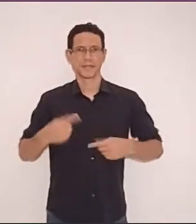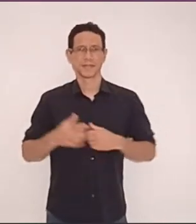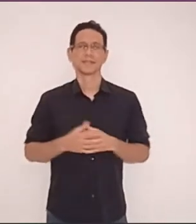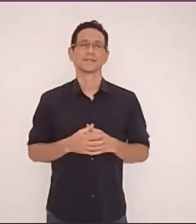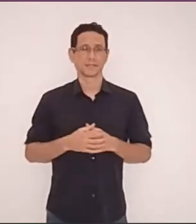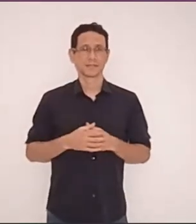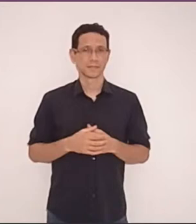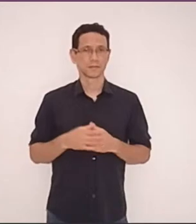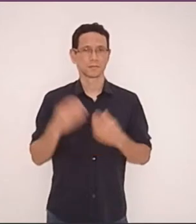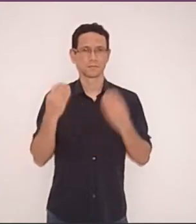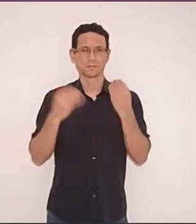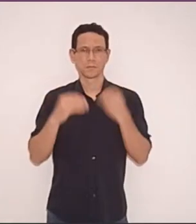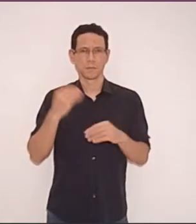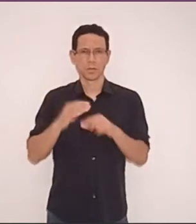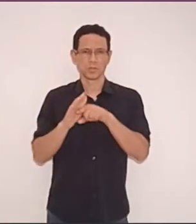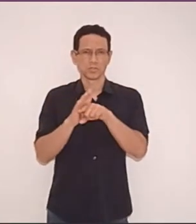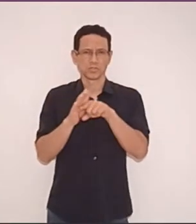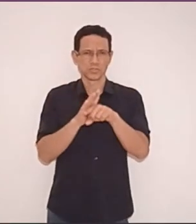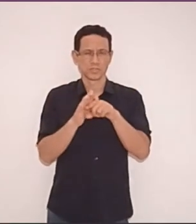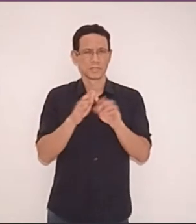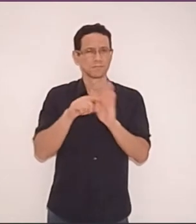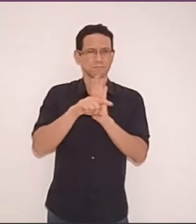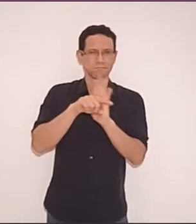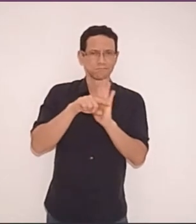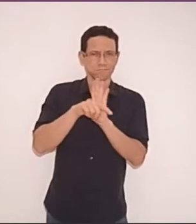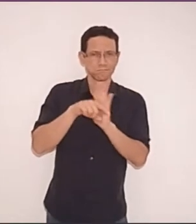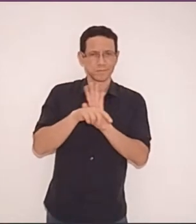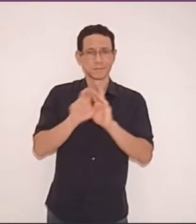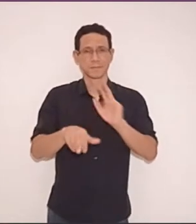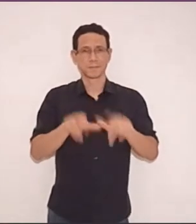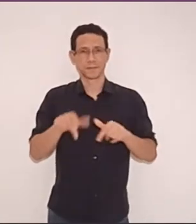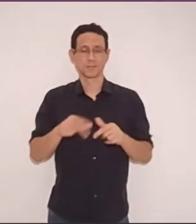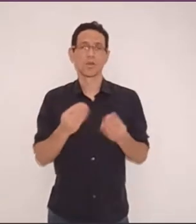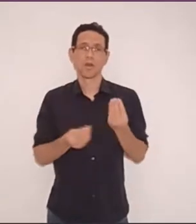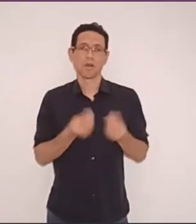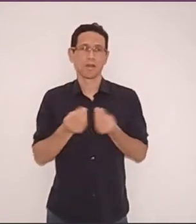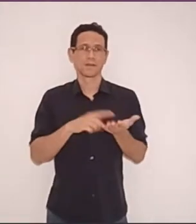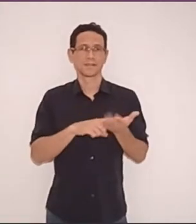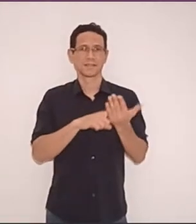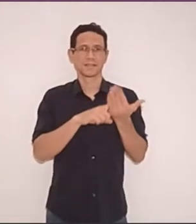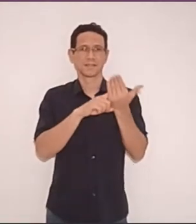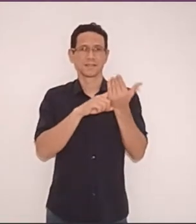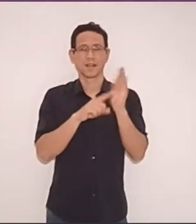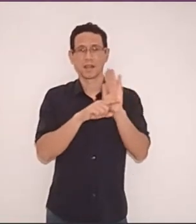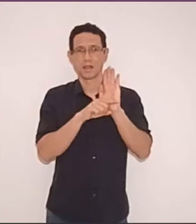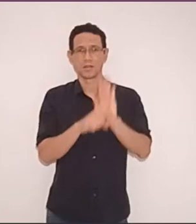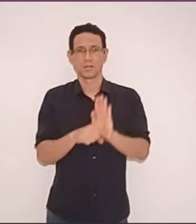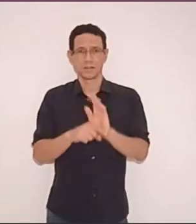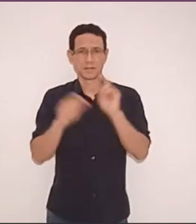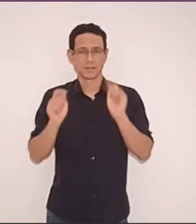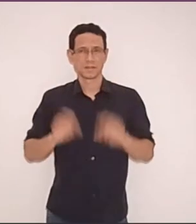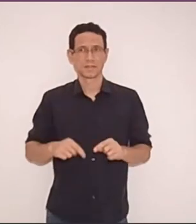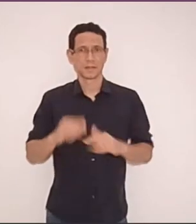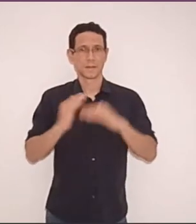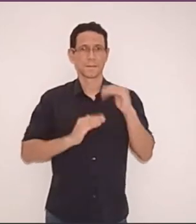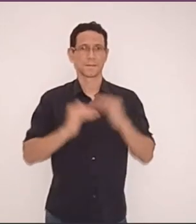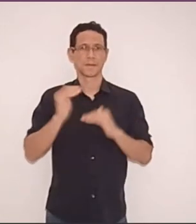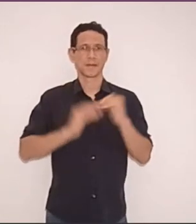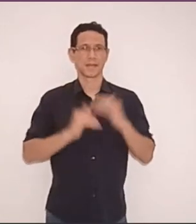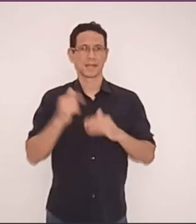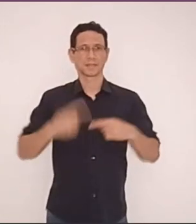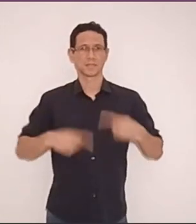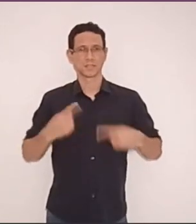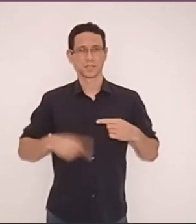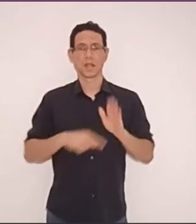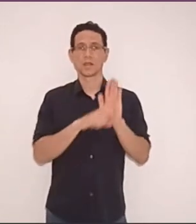procuro fazer essa ponte essa relação com Essas tecnologias podem funcionar é ter sempre as práticas